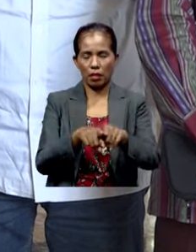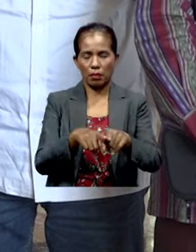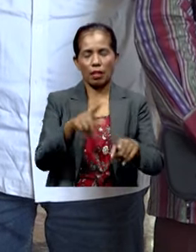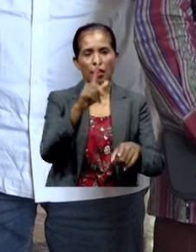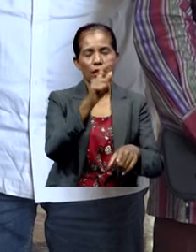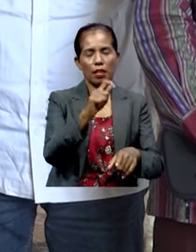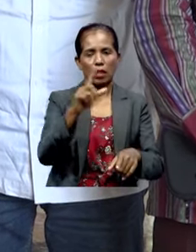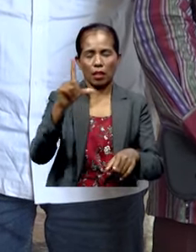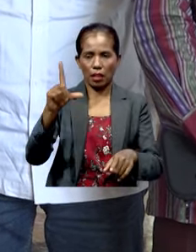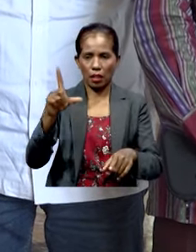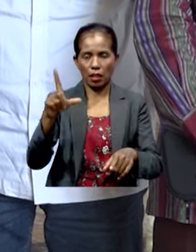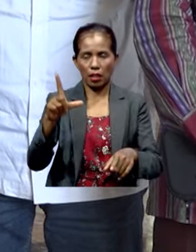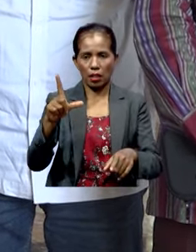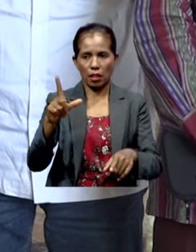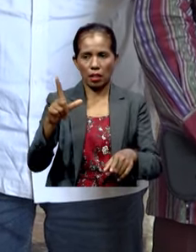Telecom, Hanessa